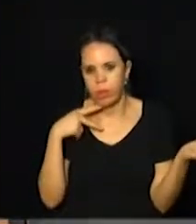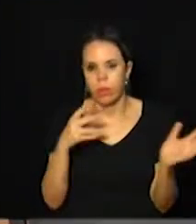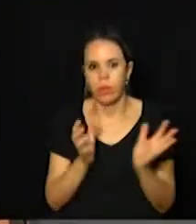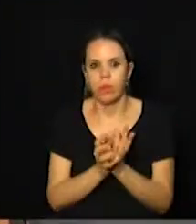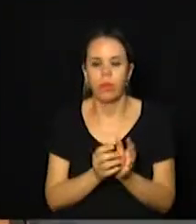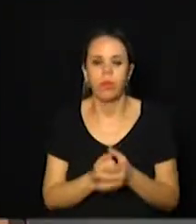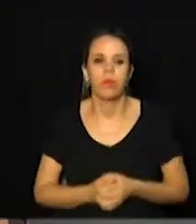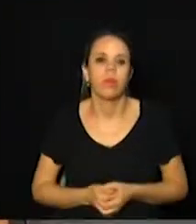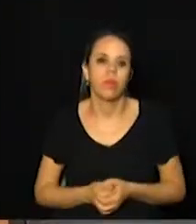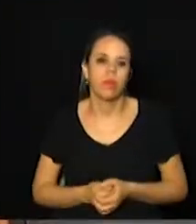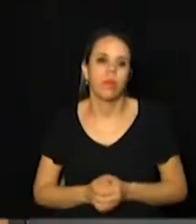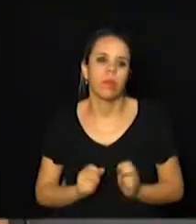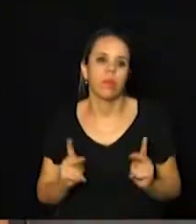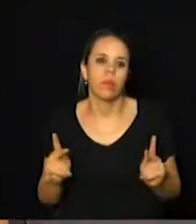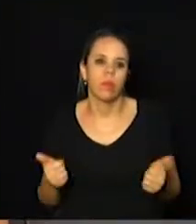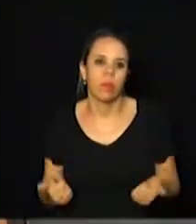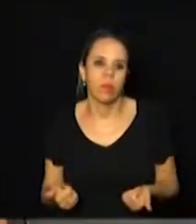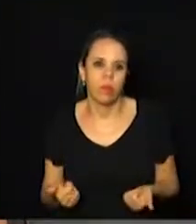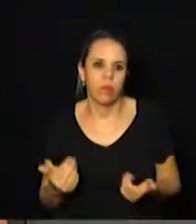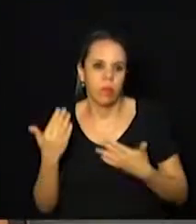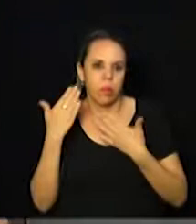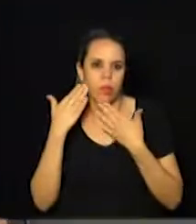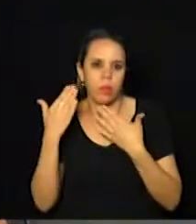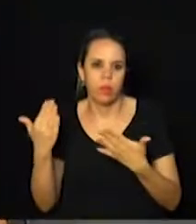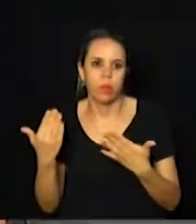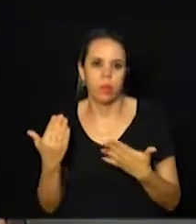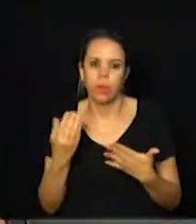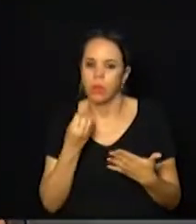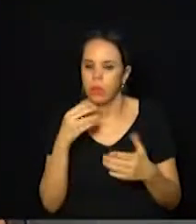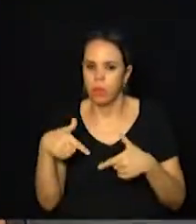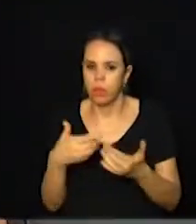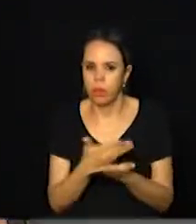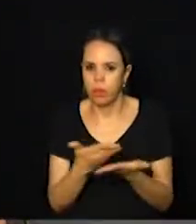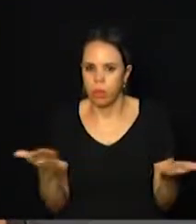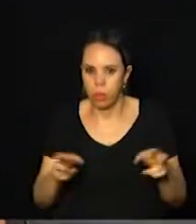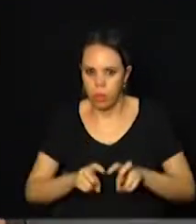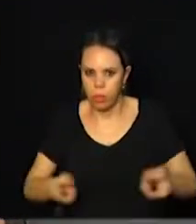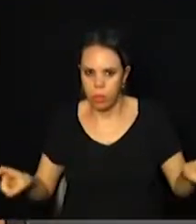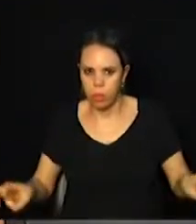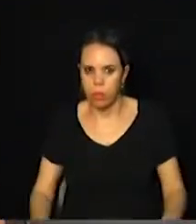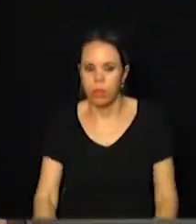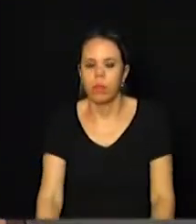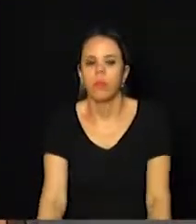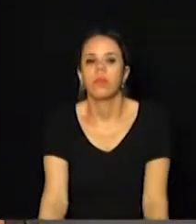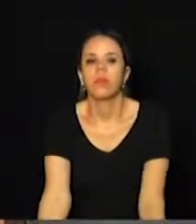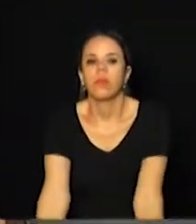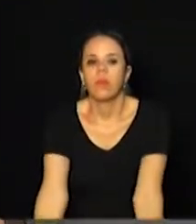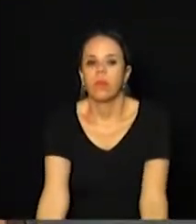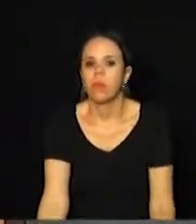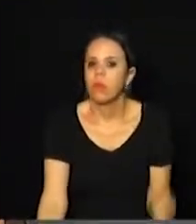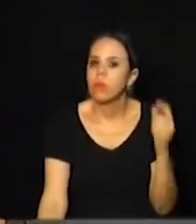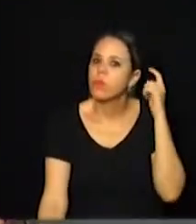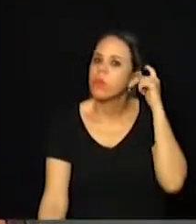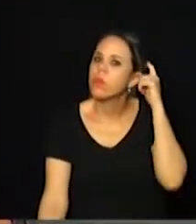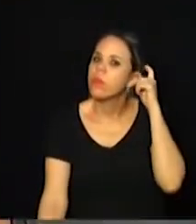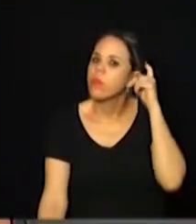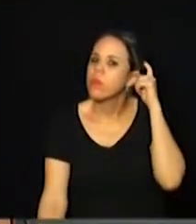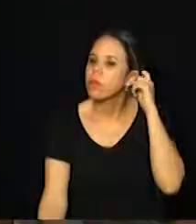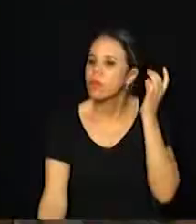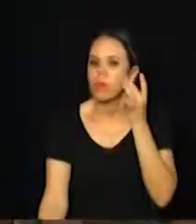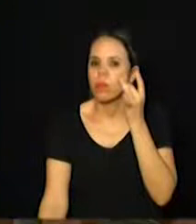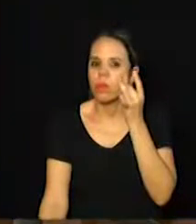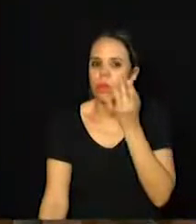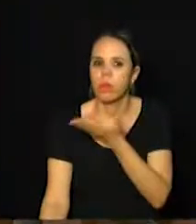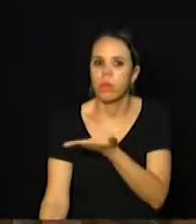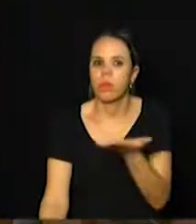frente parlamentar tá bom Obrigado e um bom trabalho para nossa para nossa frente obrigado pela presença de todos